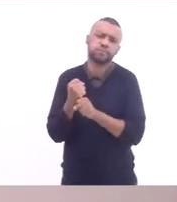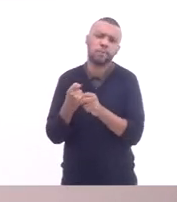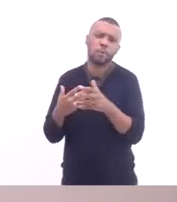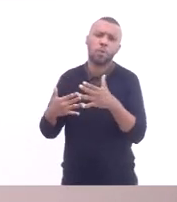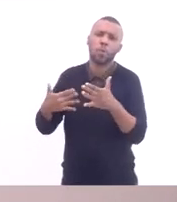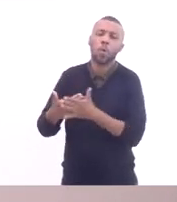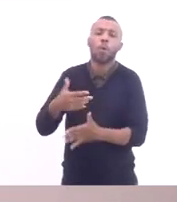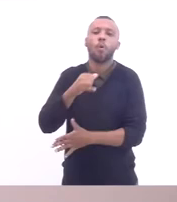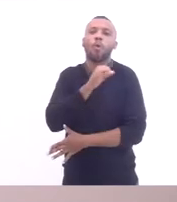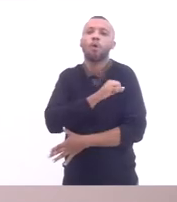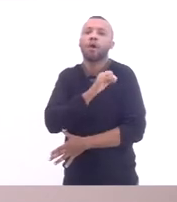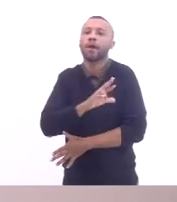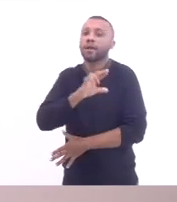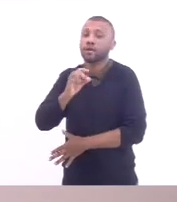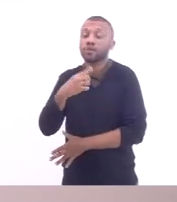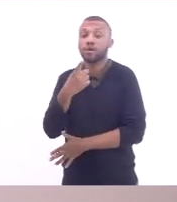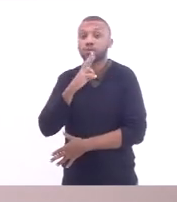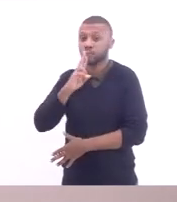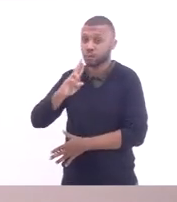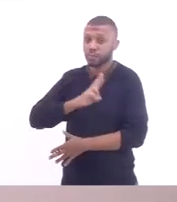que encaminhamos, que foi um resultado,